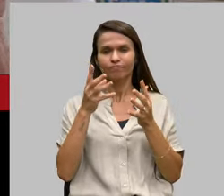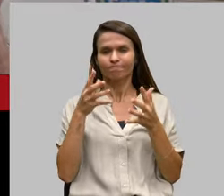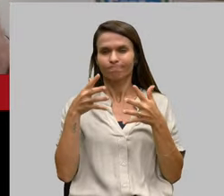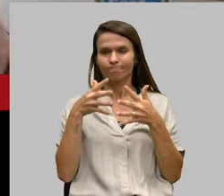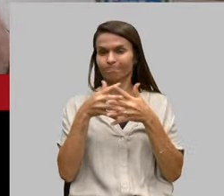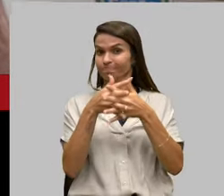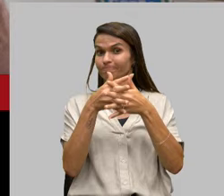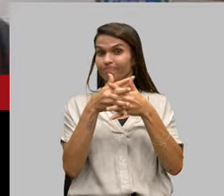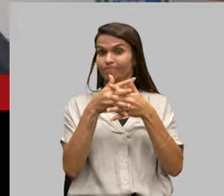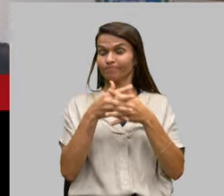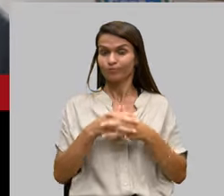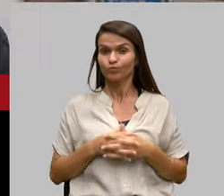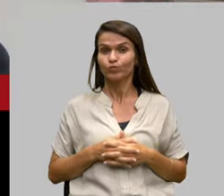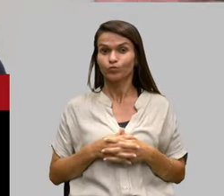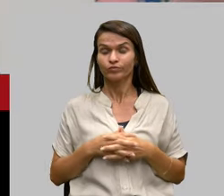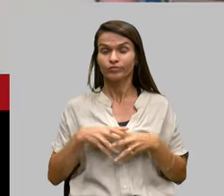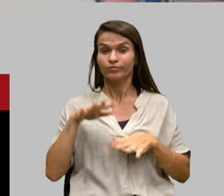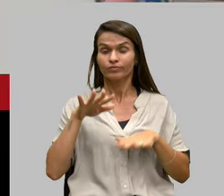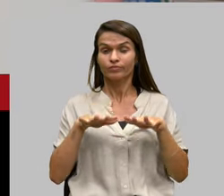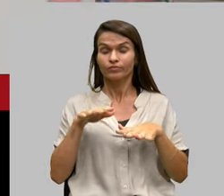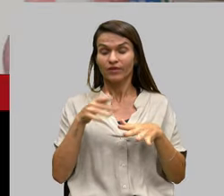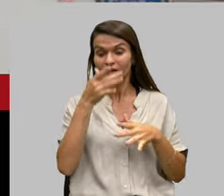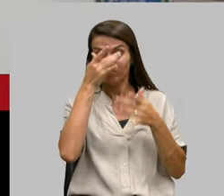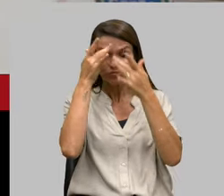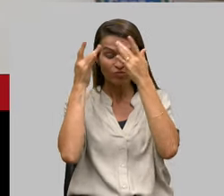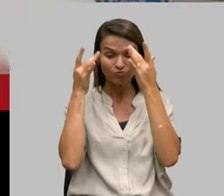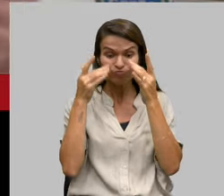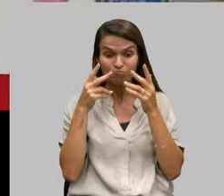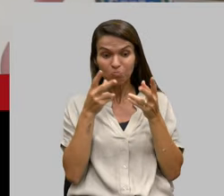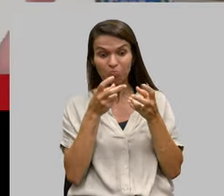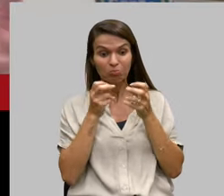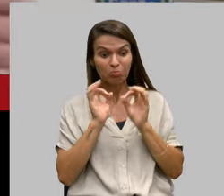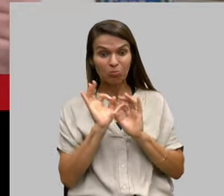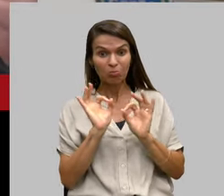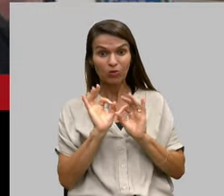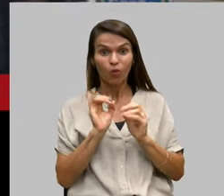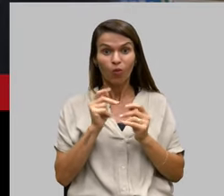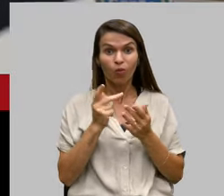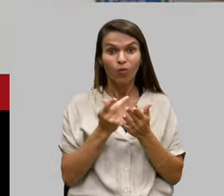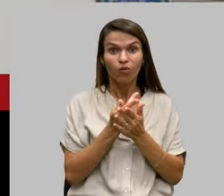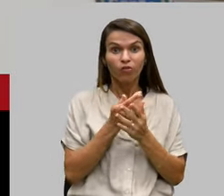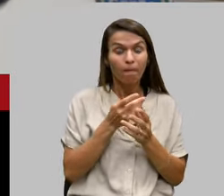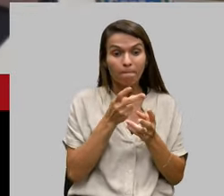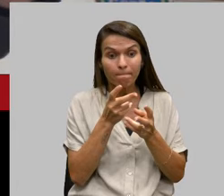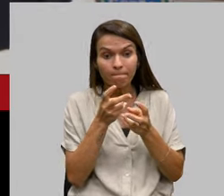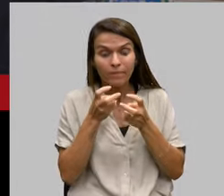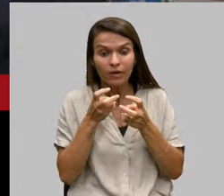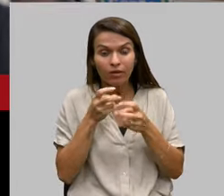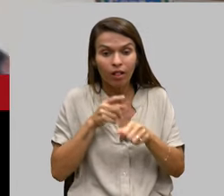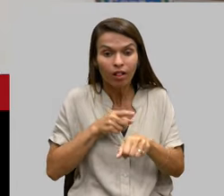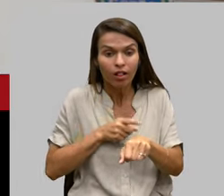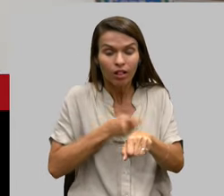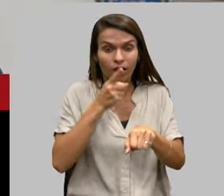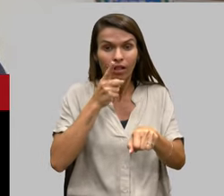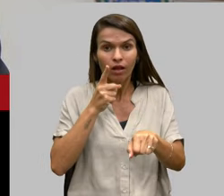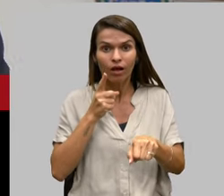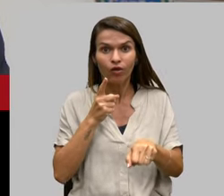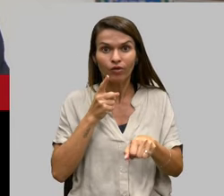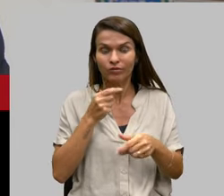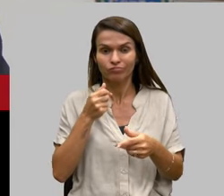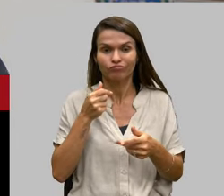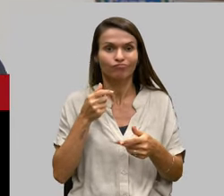e que muitas vezes as pessoas não se dão conta do que que tá acontecendo só vai perceber na hora que ela for